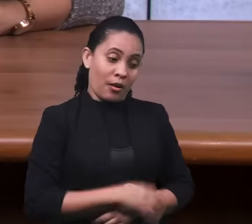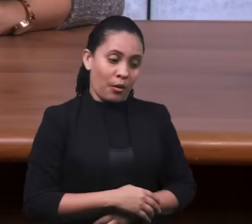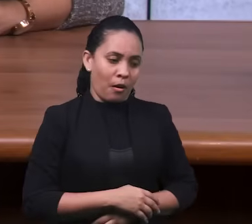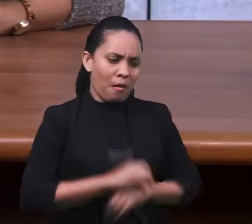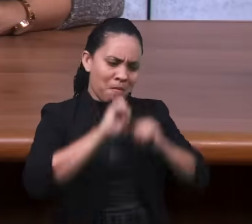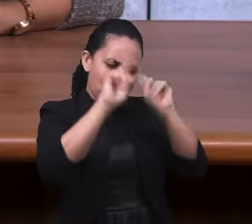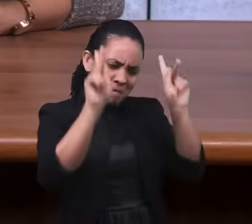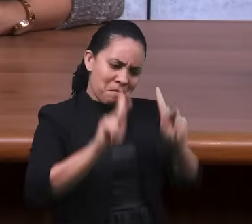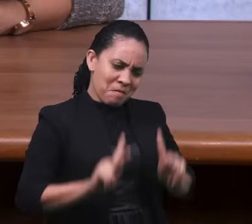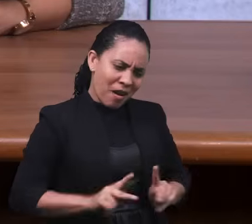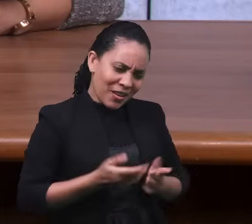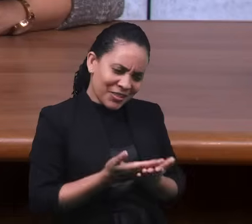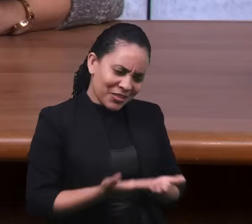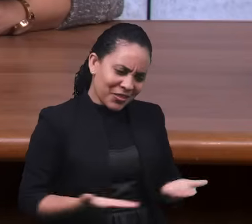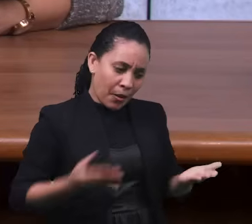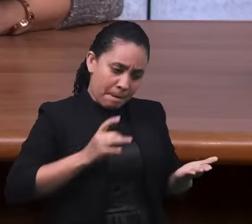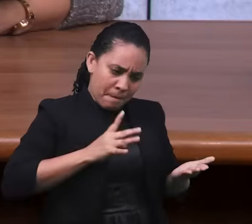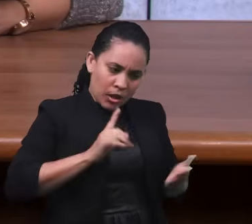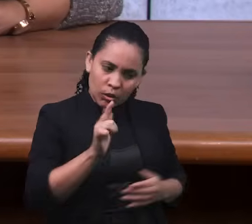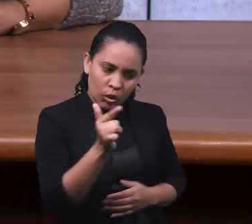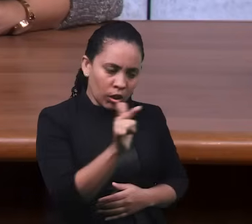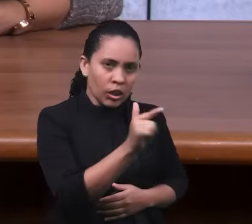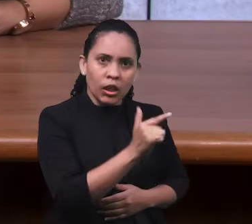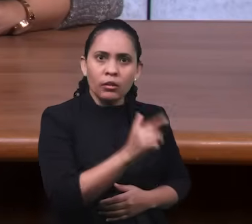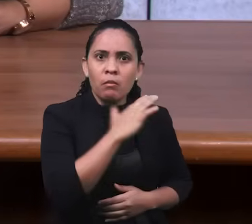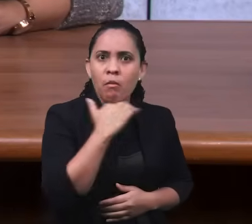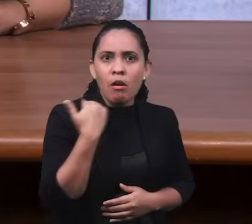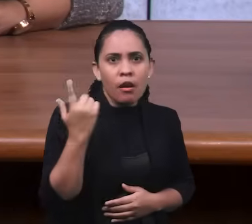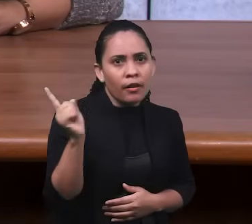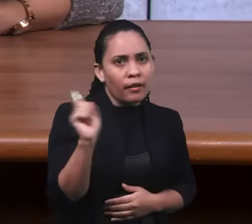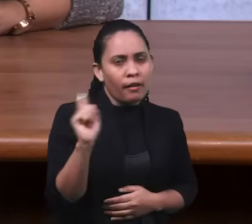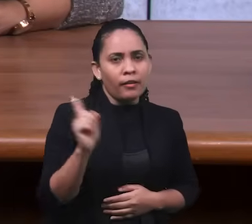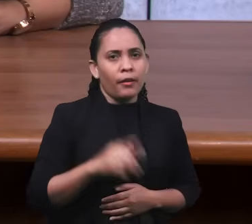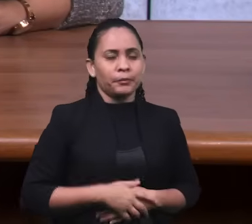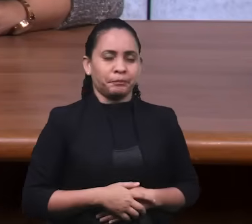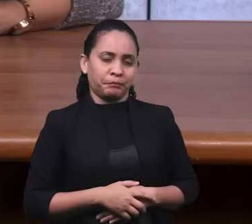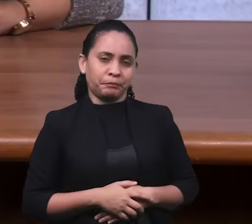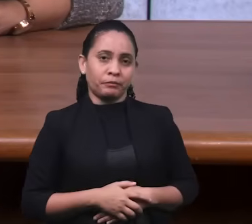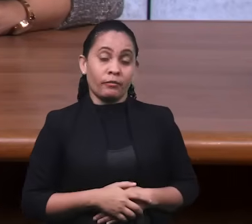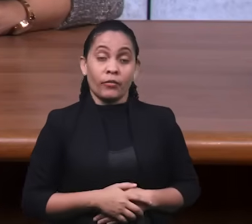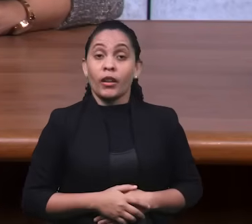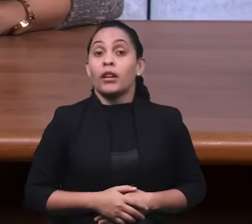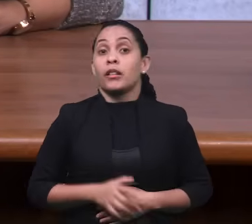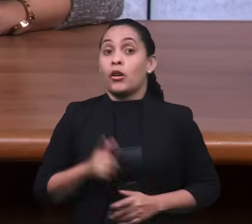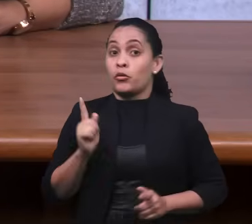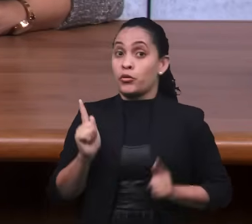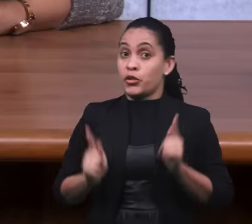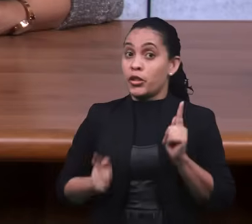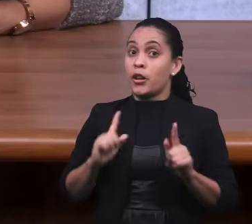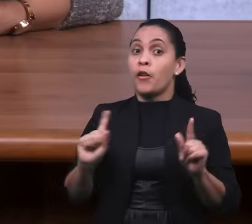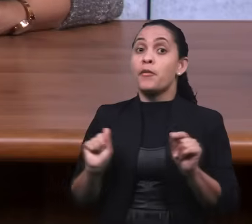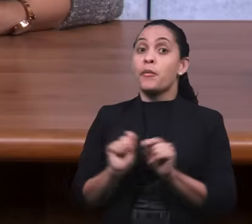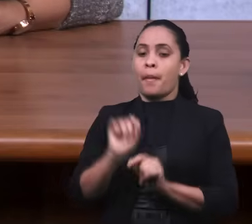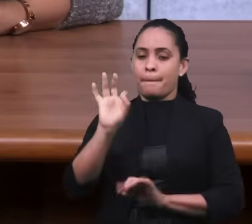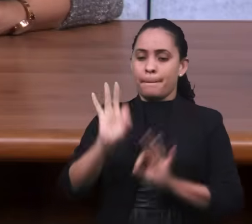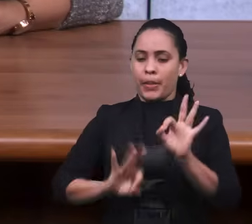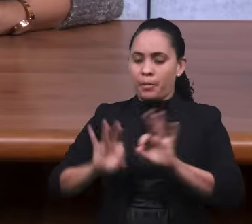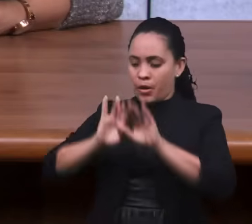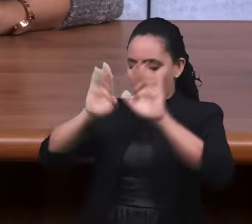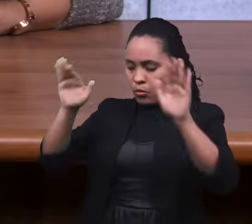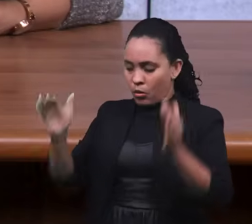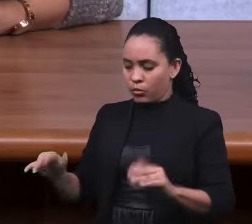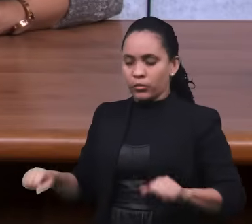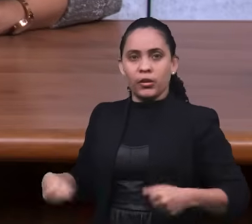seja contigo, não temas, não morrerás. Então Gideão edificou ali um altar ao